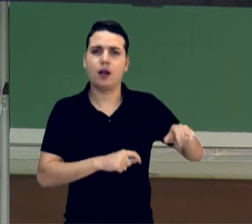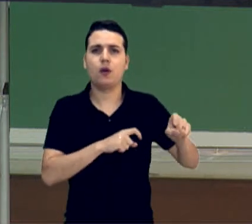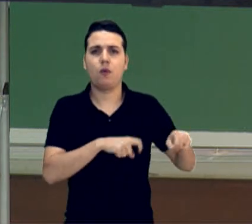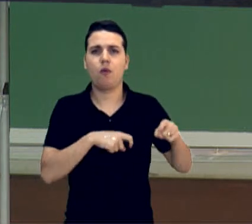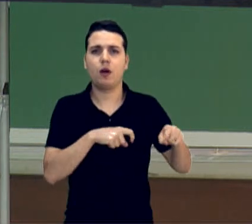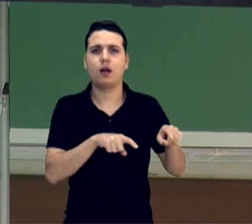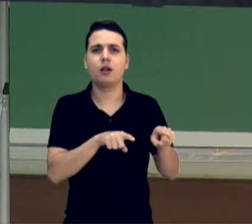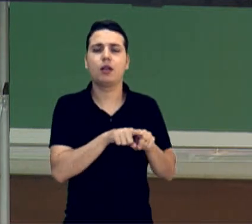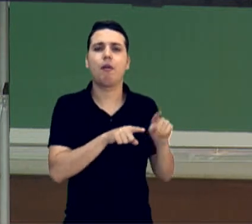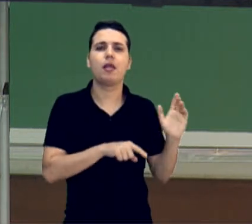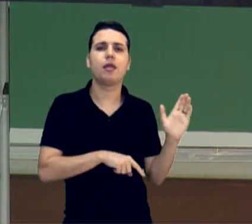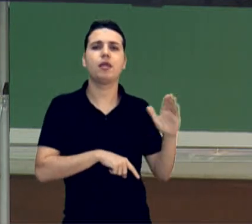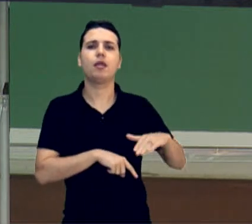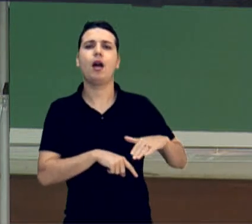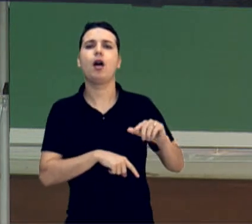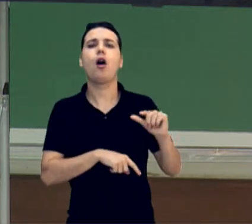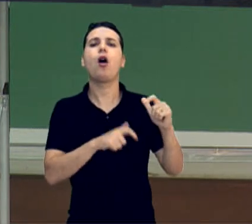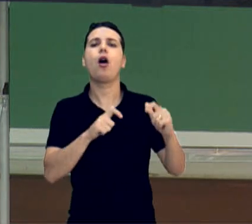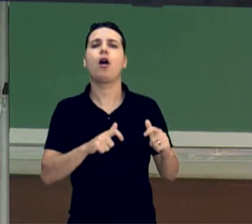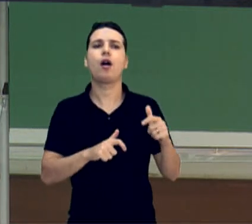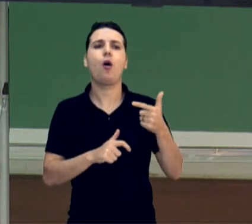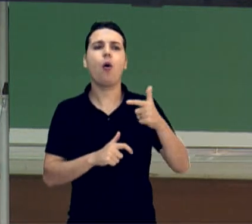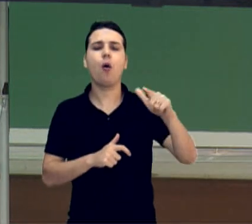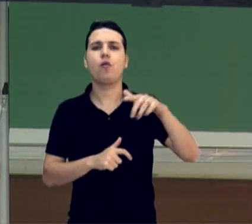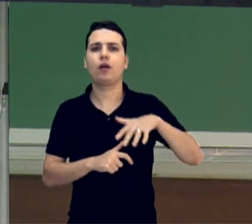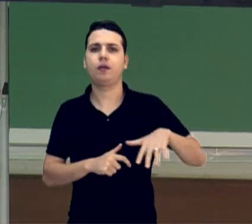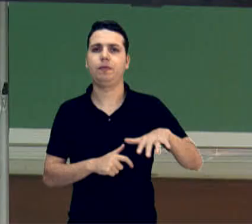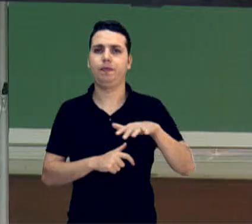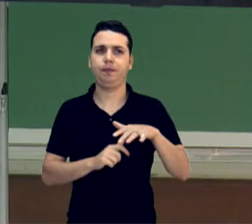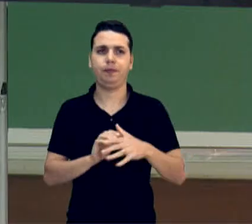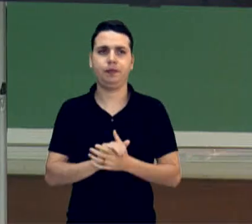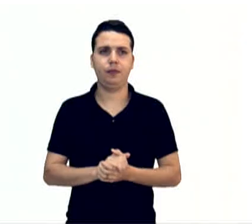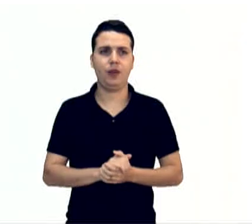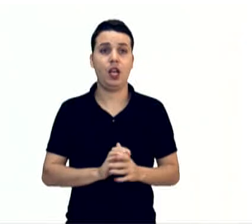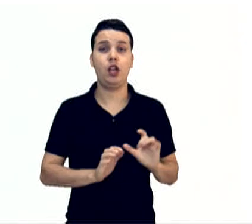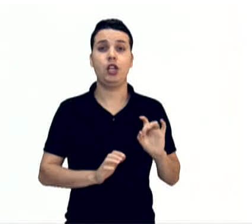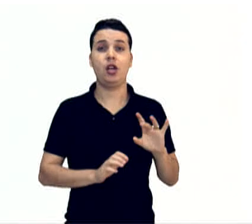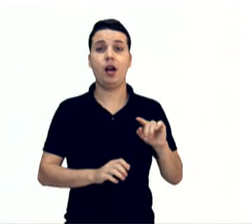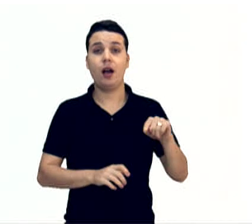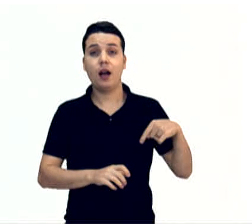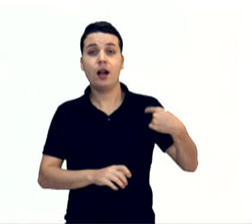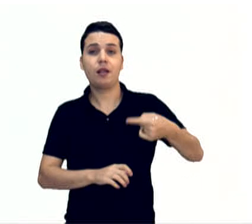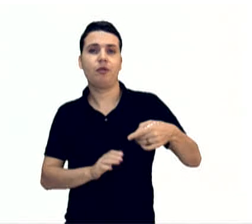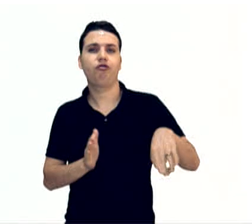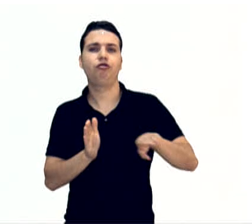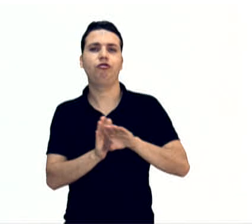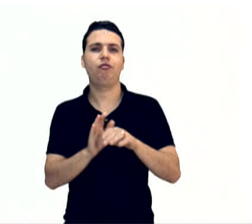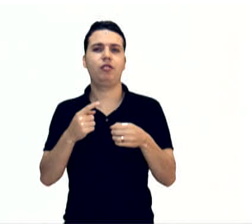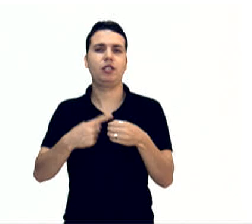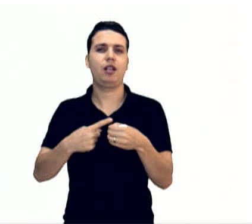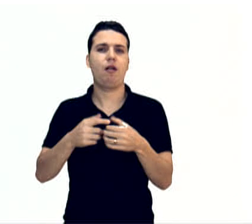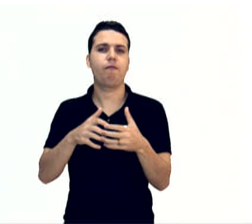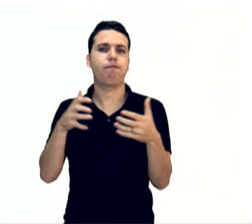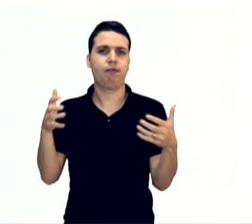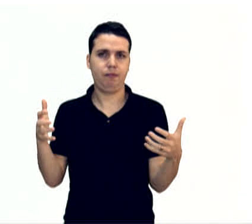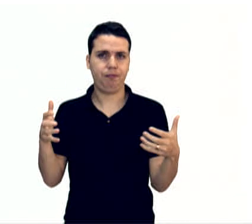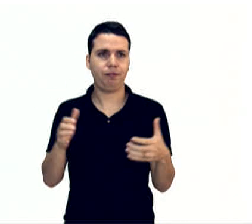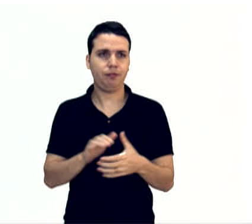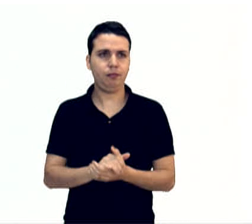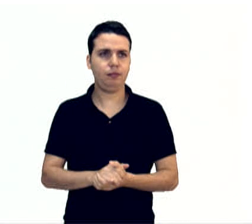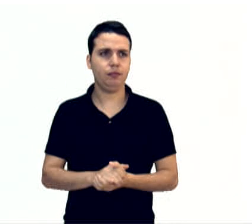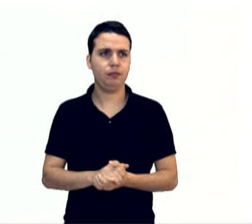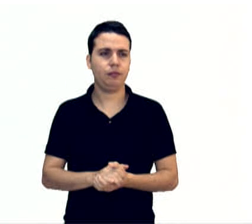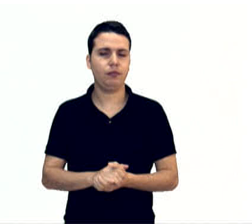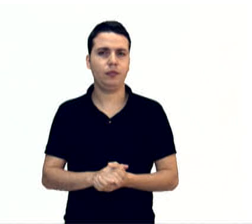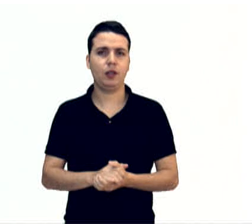e trazido então para os outros ambientes. Ó. Então somente depois chegou nas grandes cidades. Veja que bacana, né? Então